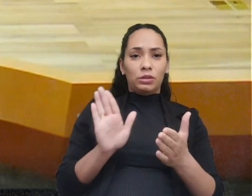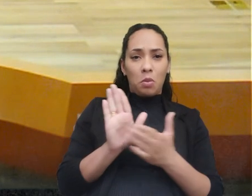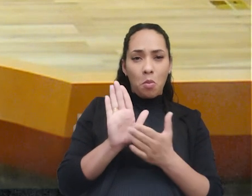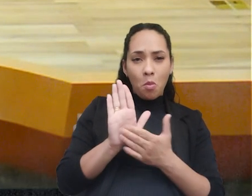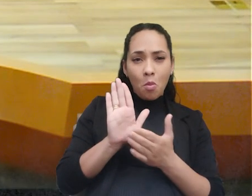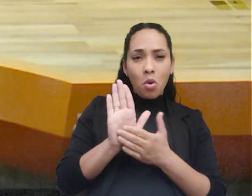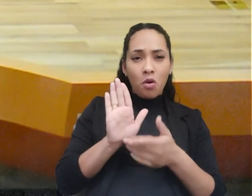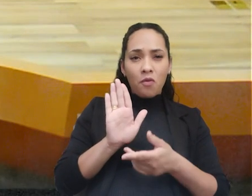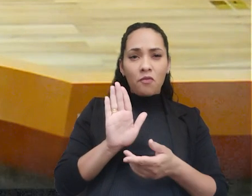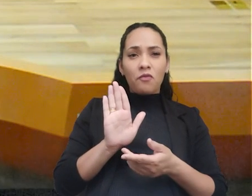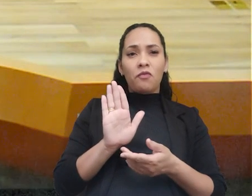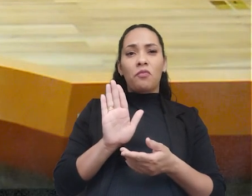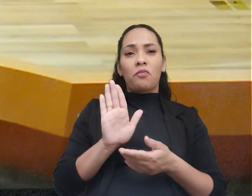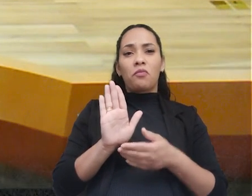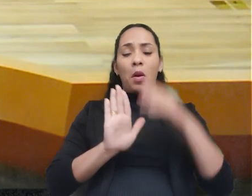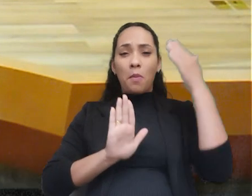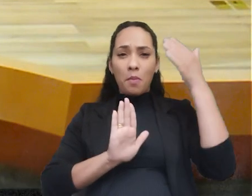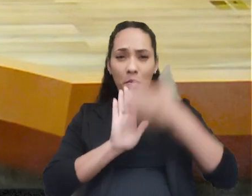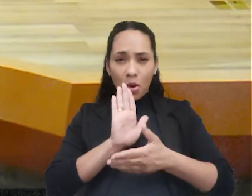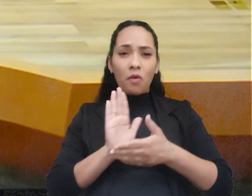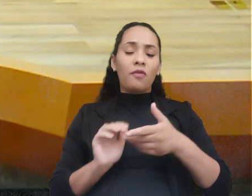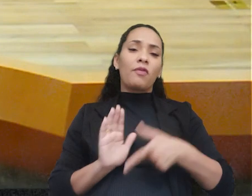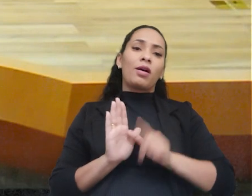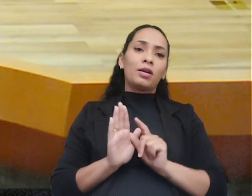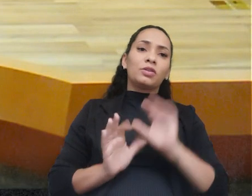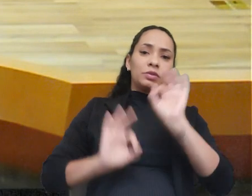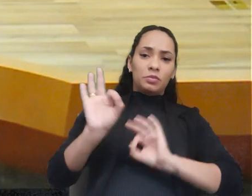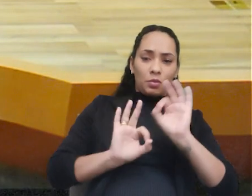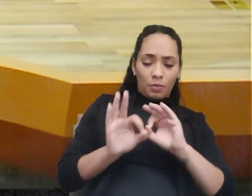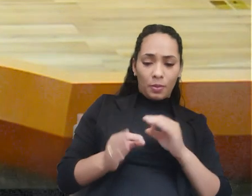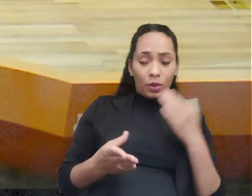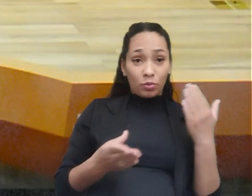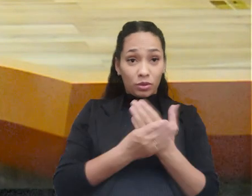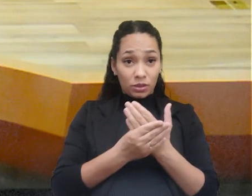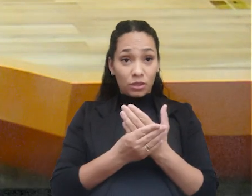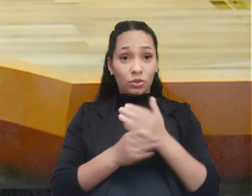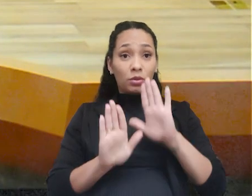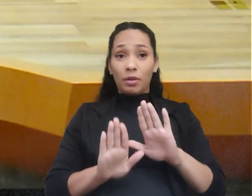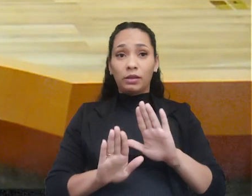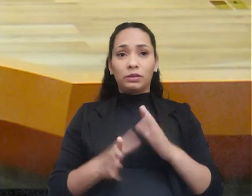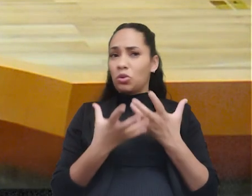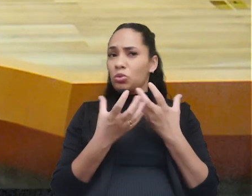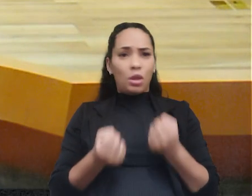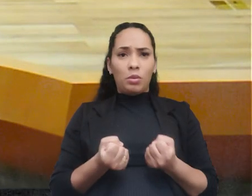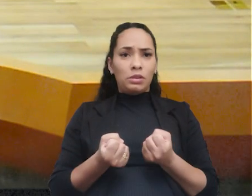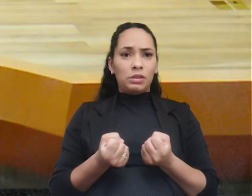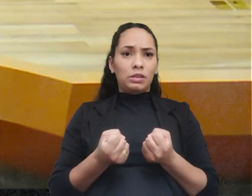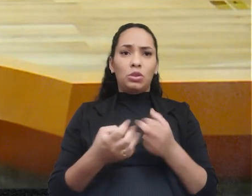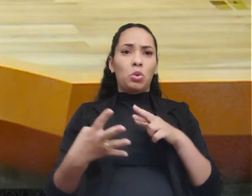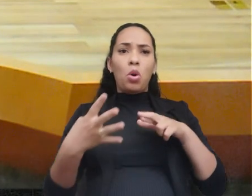seu recebimento, esses elementos foram ratificados durante a instrução processual, razão pela qual rejeito a preliminar de